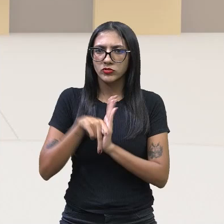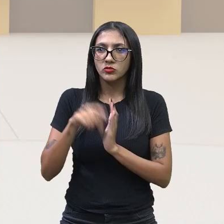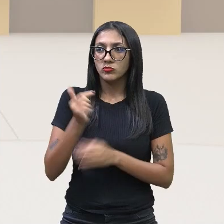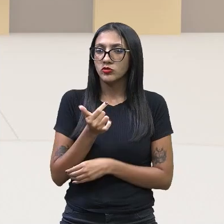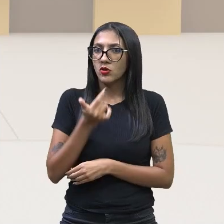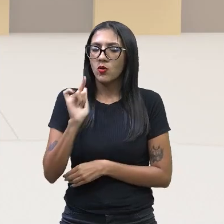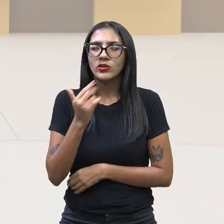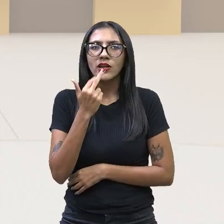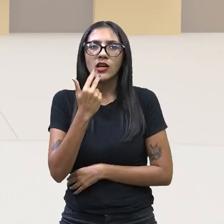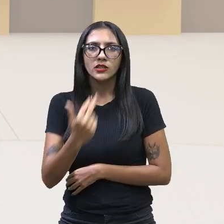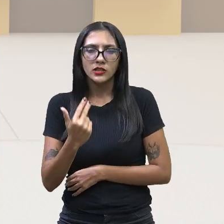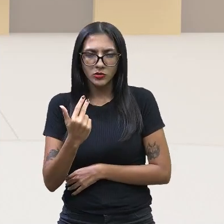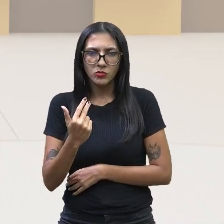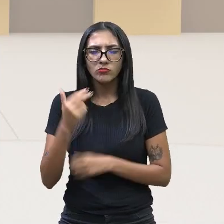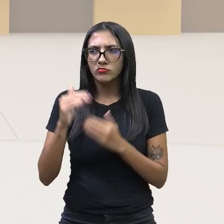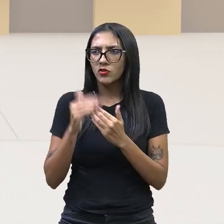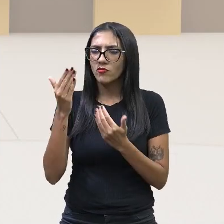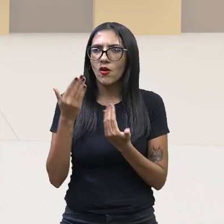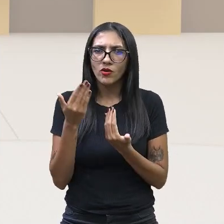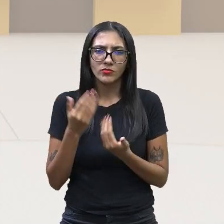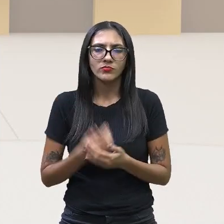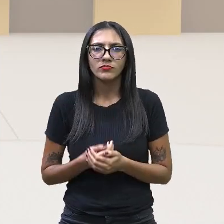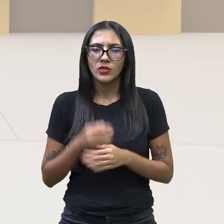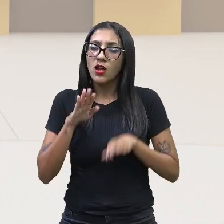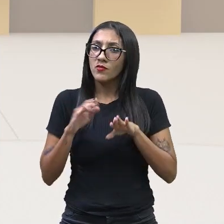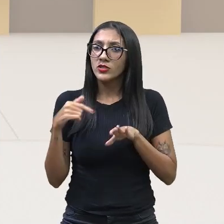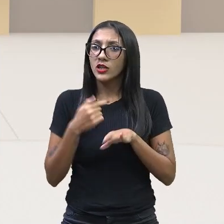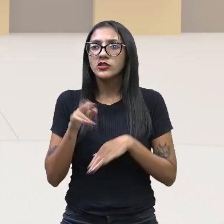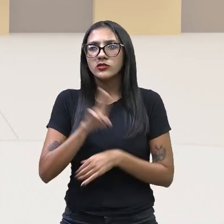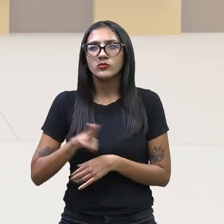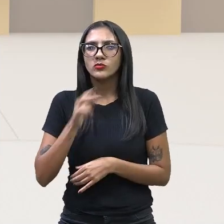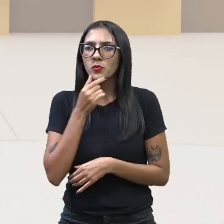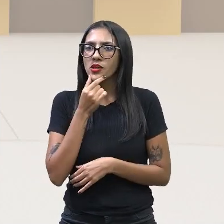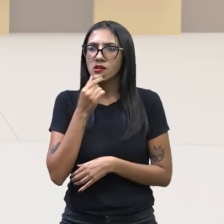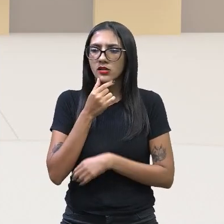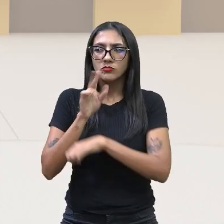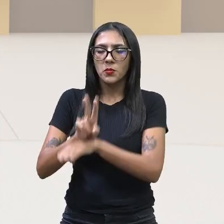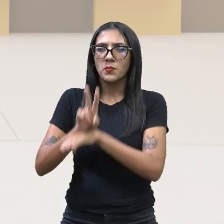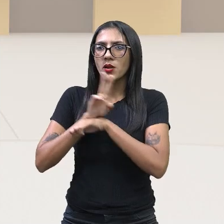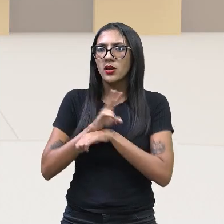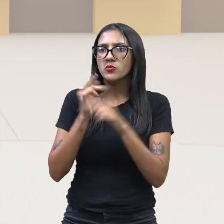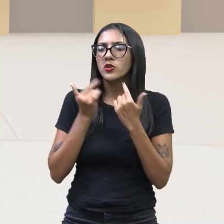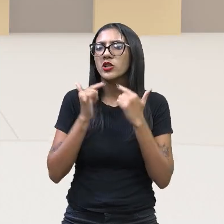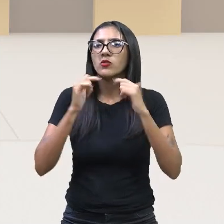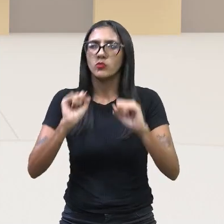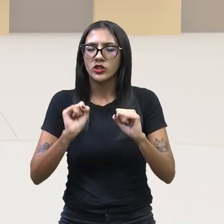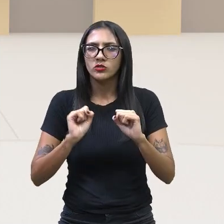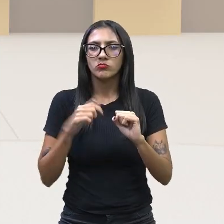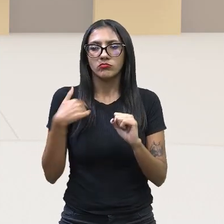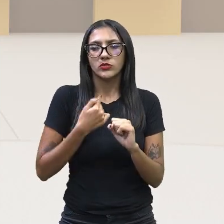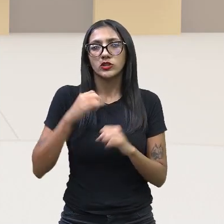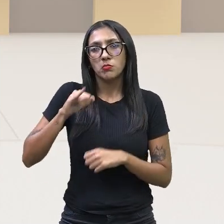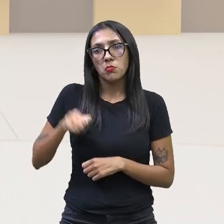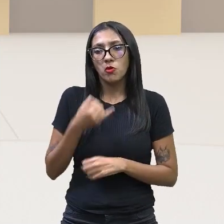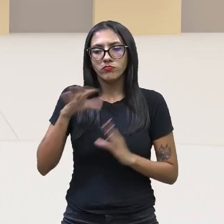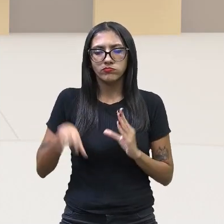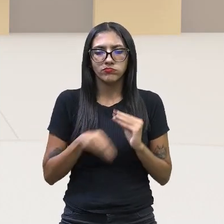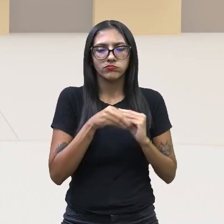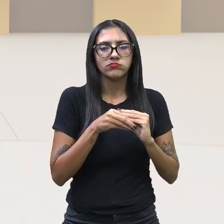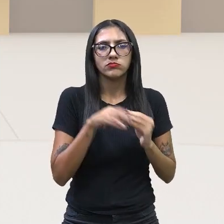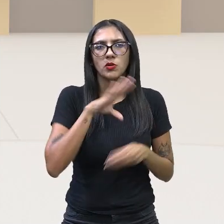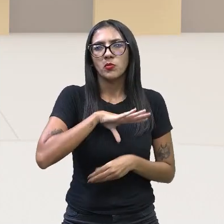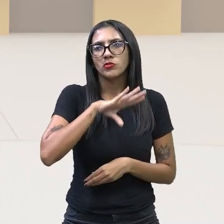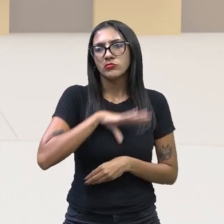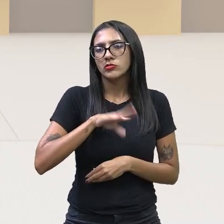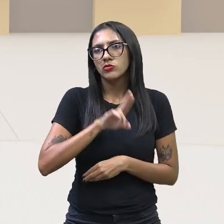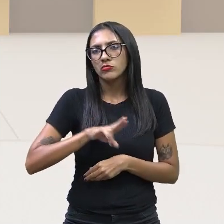uma língua, né, estrangeira, seja, geralmente é inglês que a gente usa bastante, exatamente. né? E aí são incorporados na nossa língua. Esses termos são